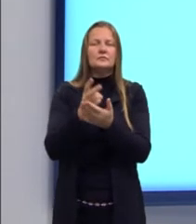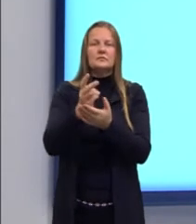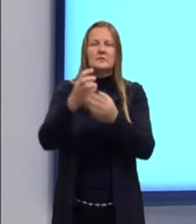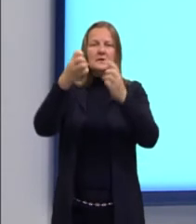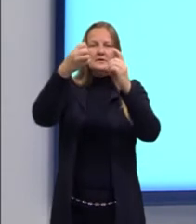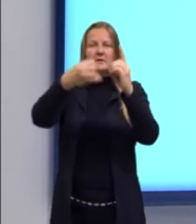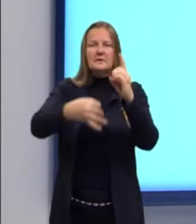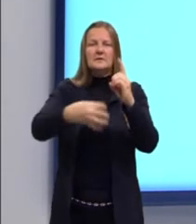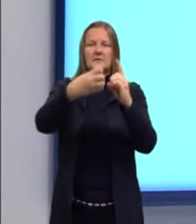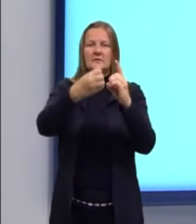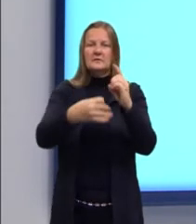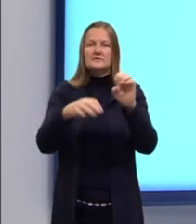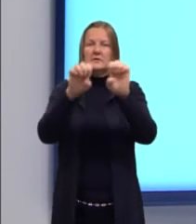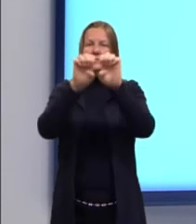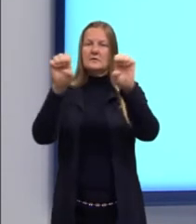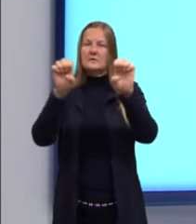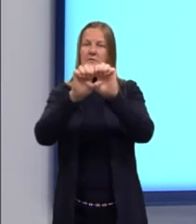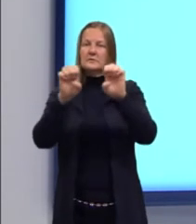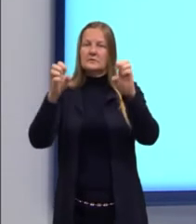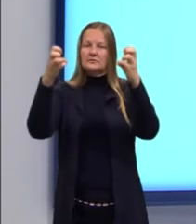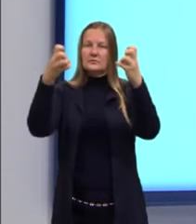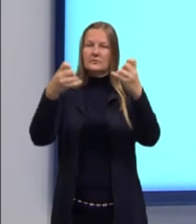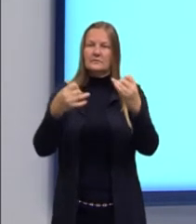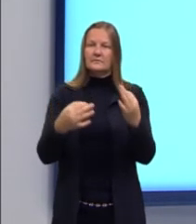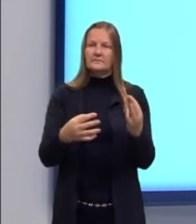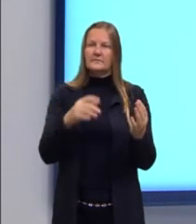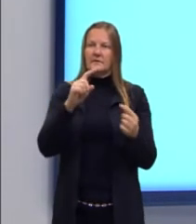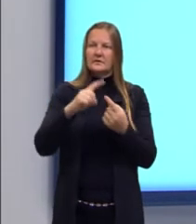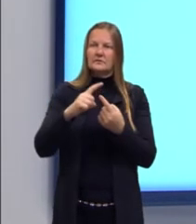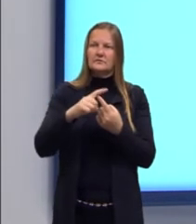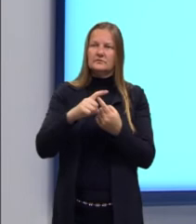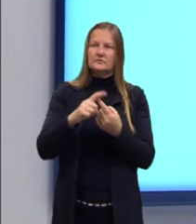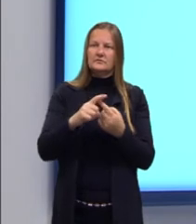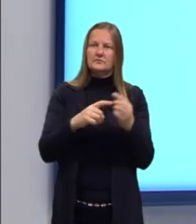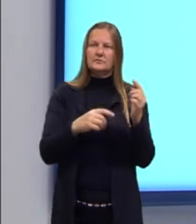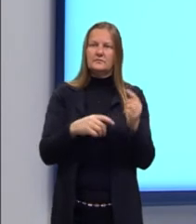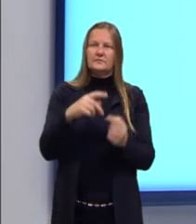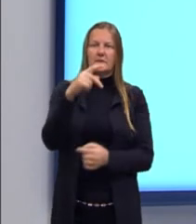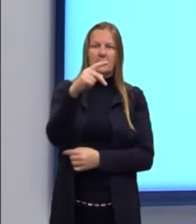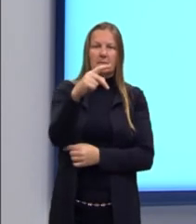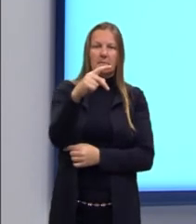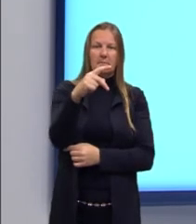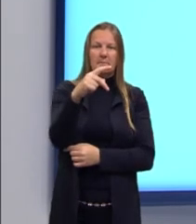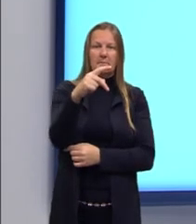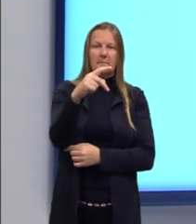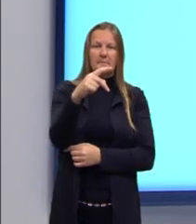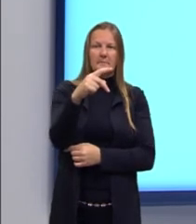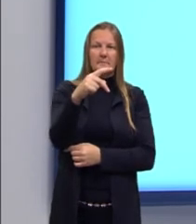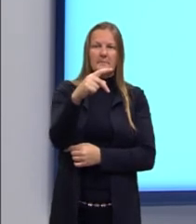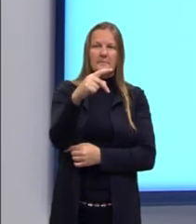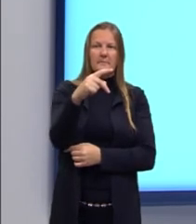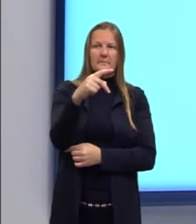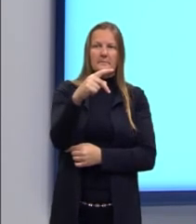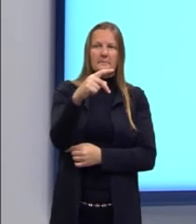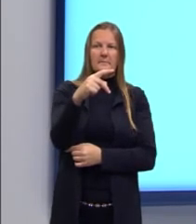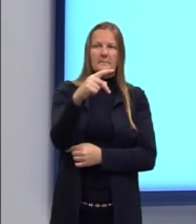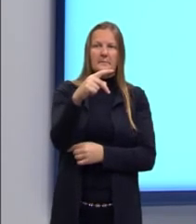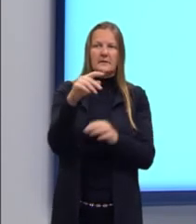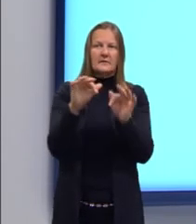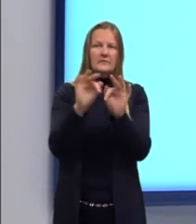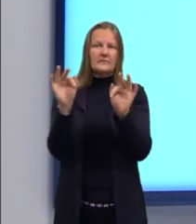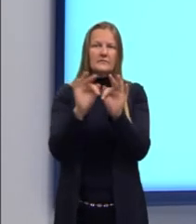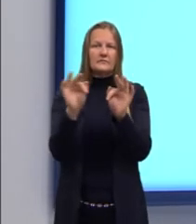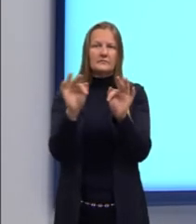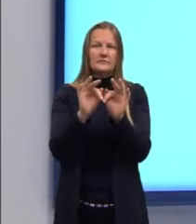por uma expressão do tipo Então nós vamos ter P de T né então a função P em relação